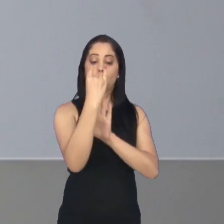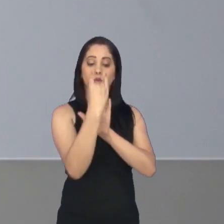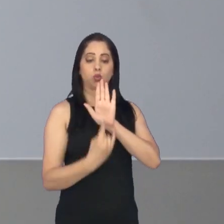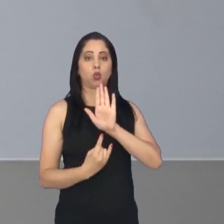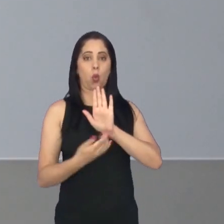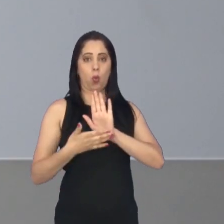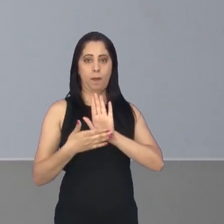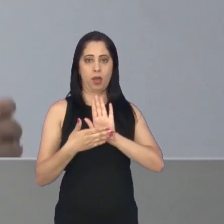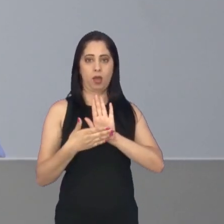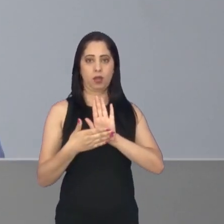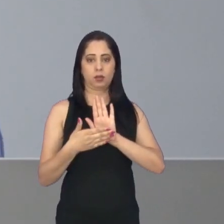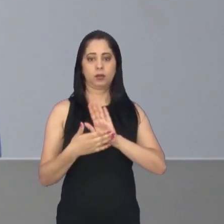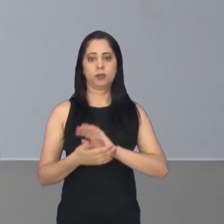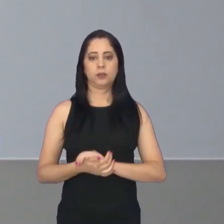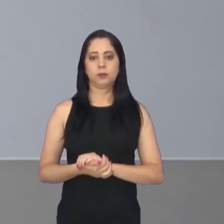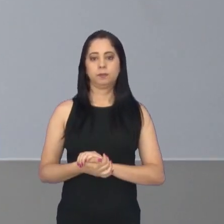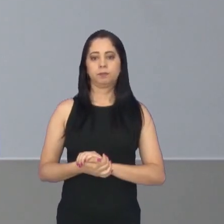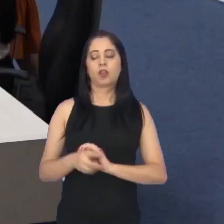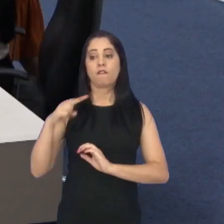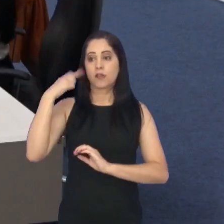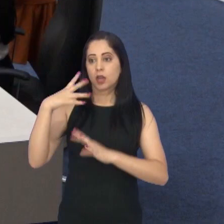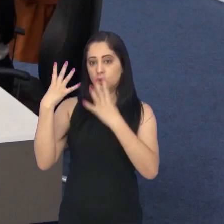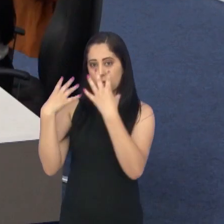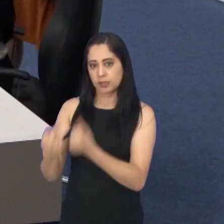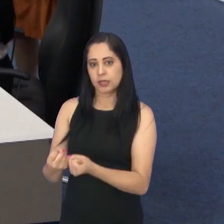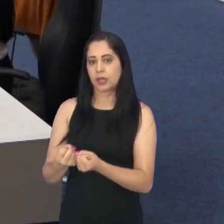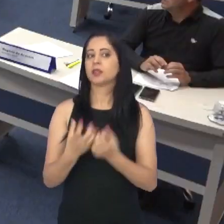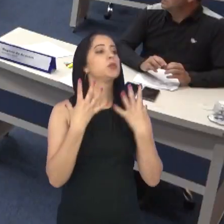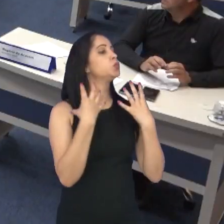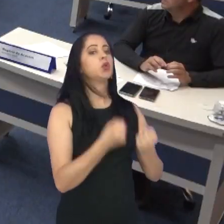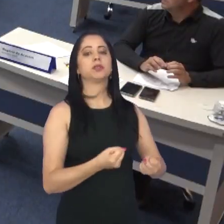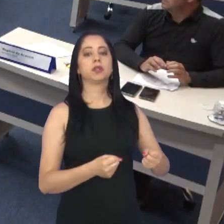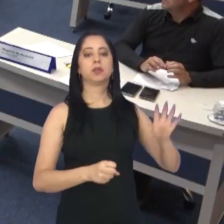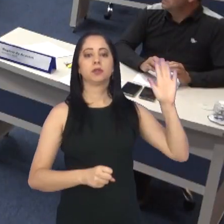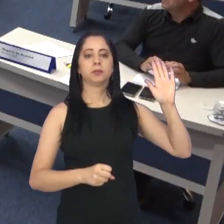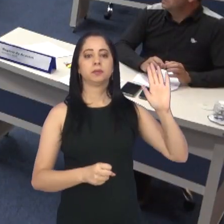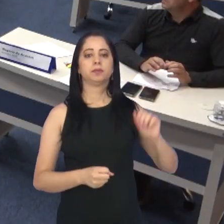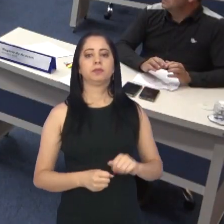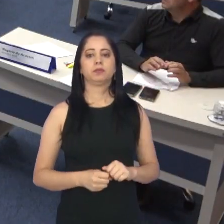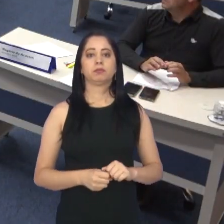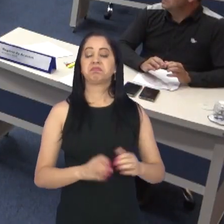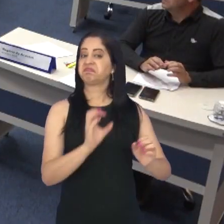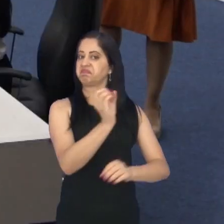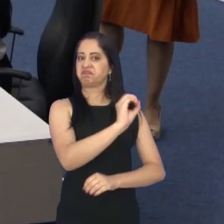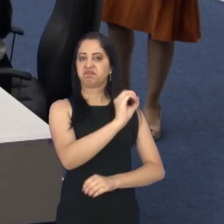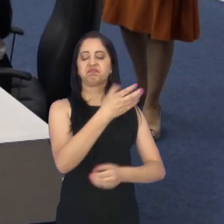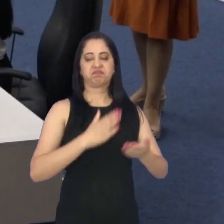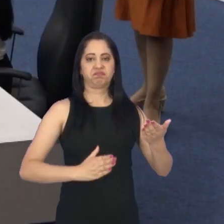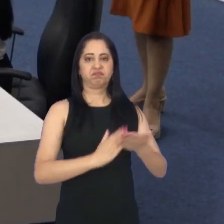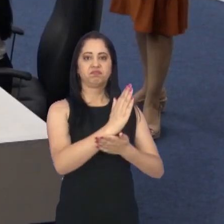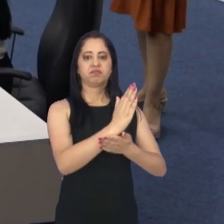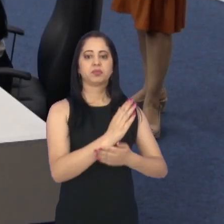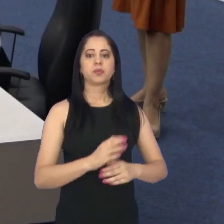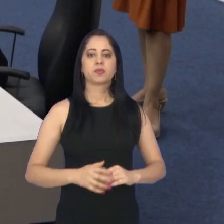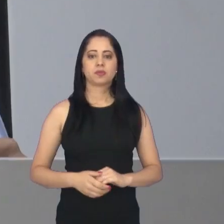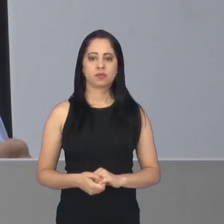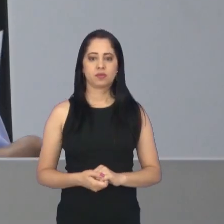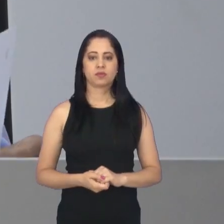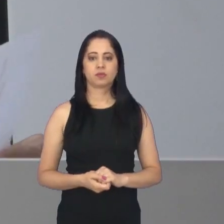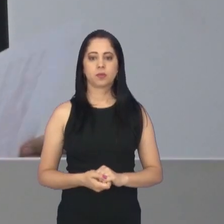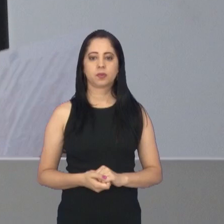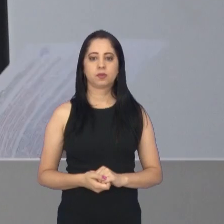o processo. Vereadores favoráveis permaneçam com a comissão, os contrários se manifestem. Nenhuma manifestação contrária. Processo aprovado por